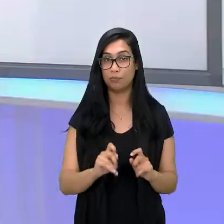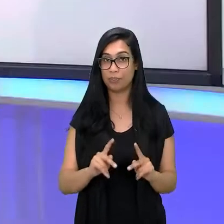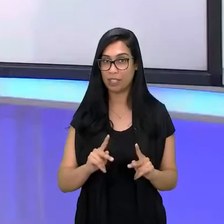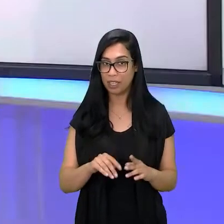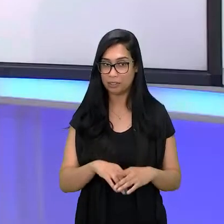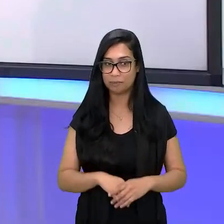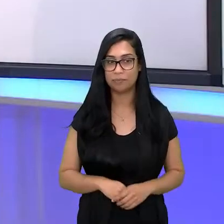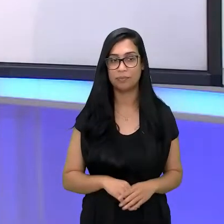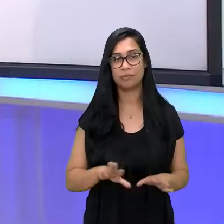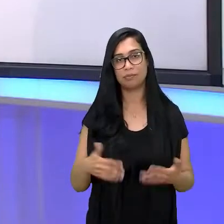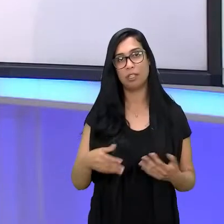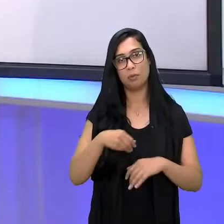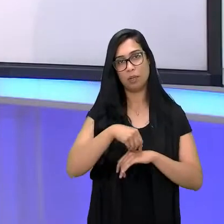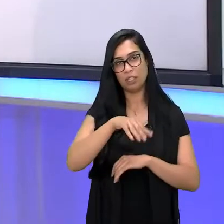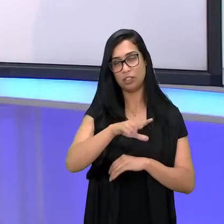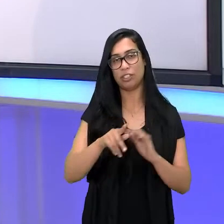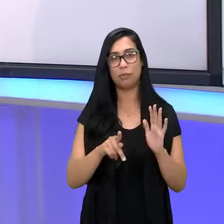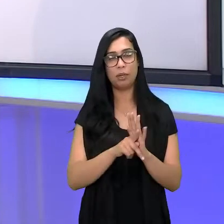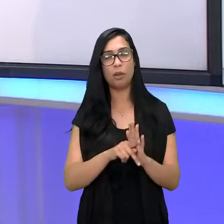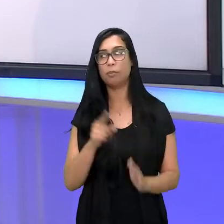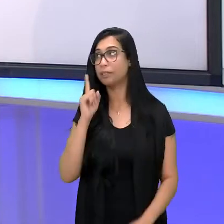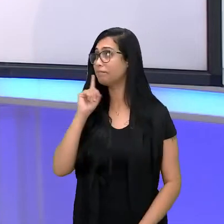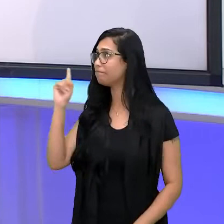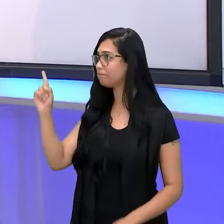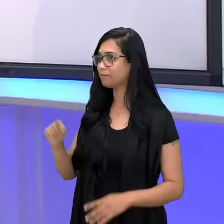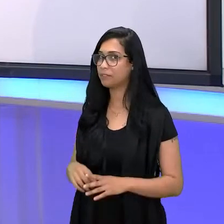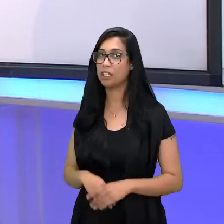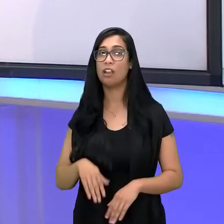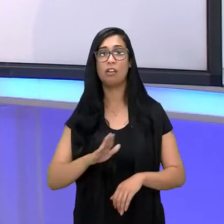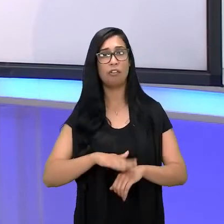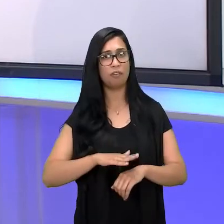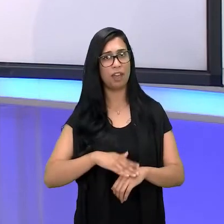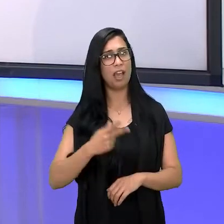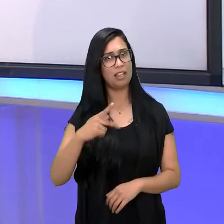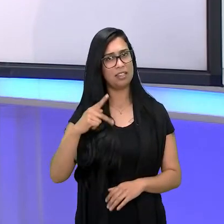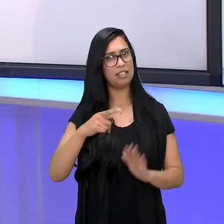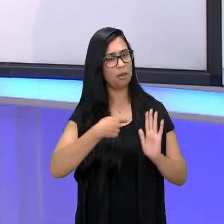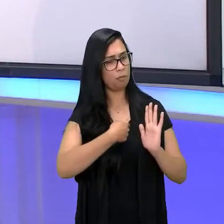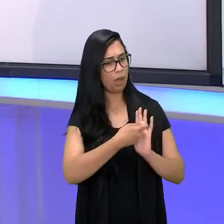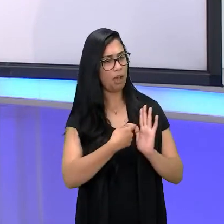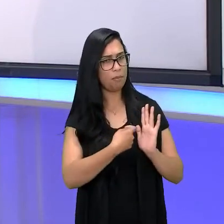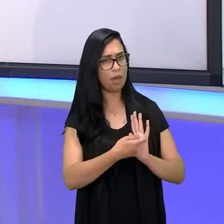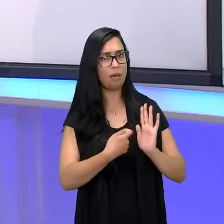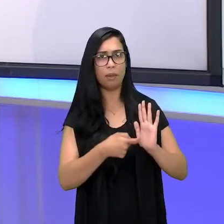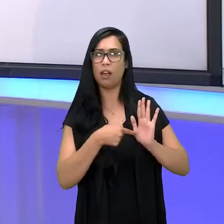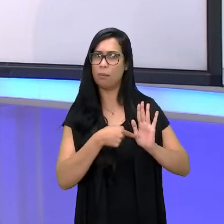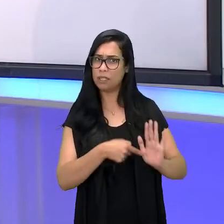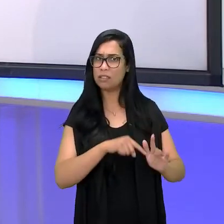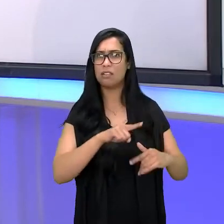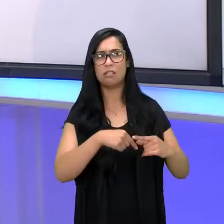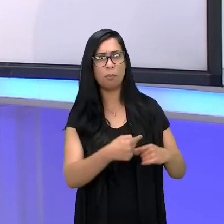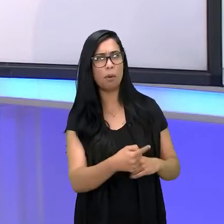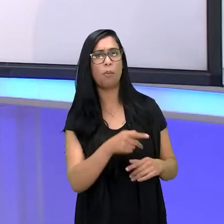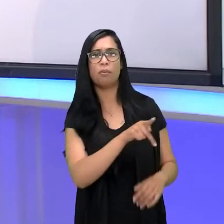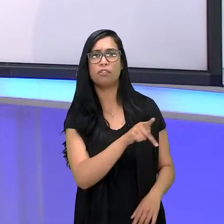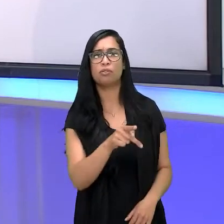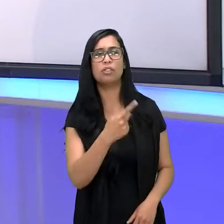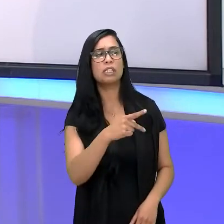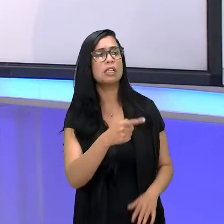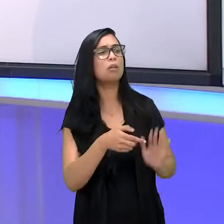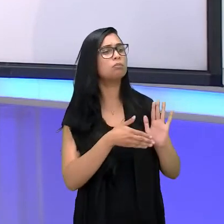orientação para vocês com relação ao diário de bordo. Então, você faça seus registros, apresente ao professor, veja se está dando certo, veja se ele